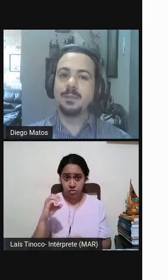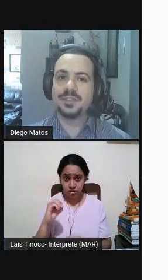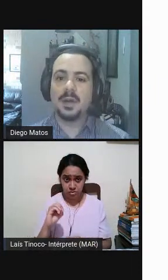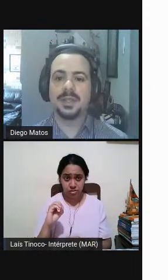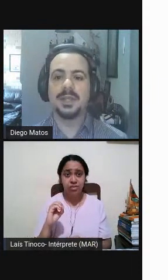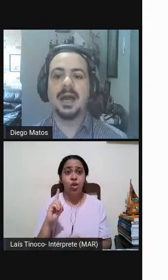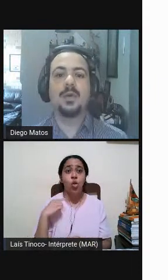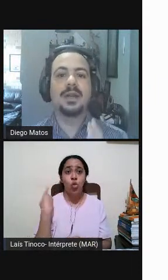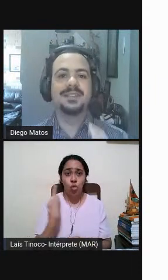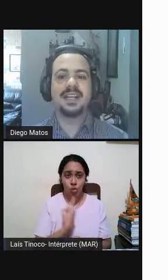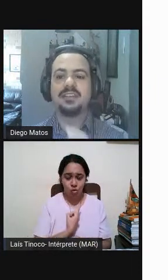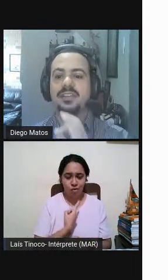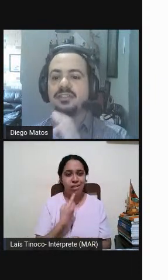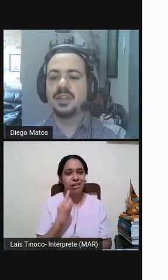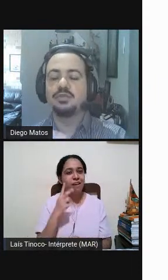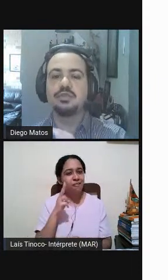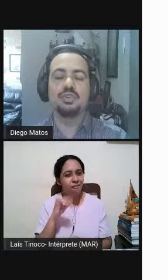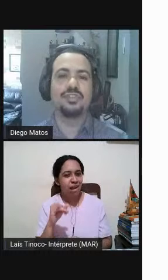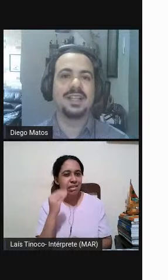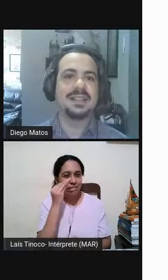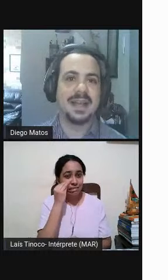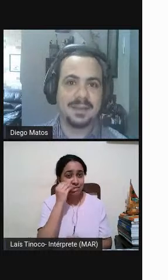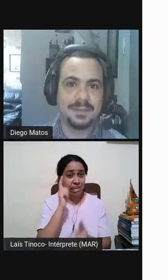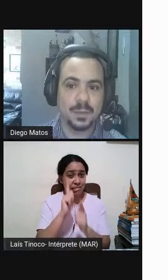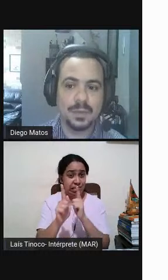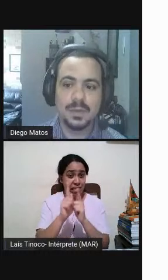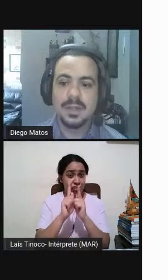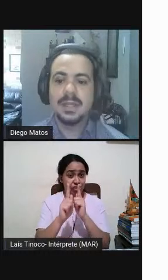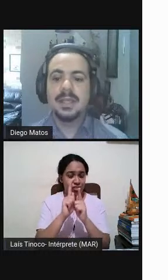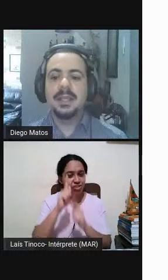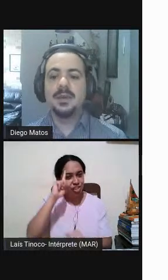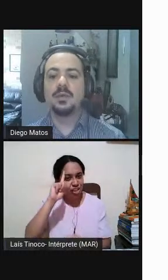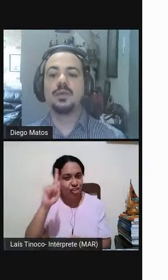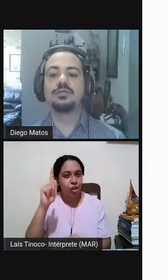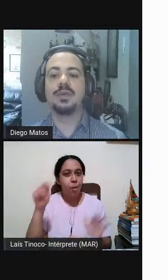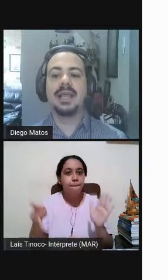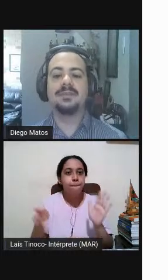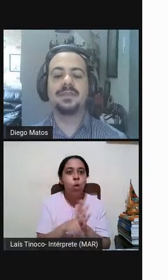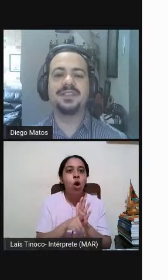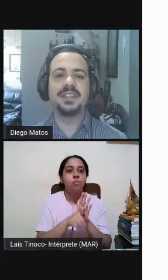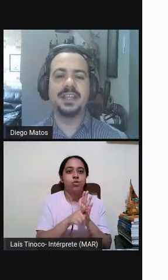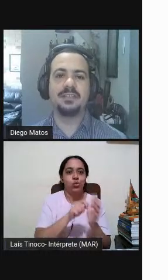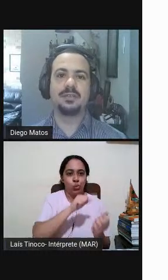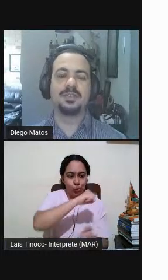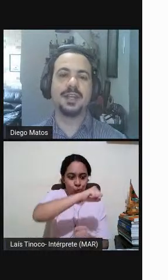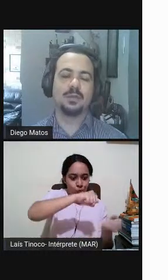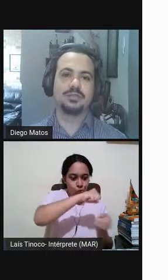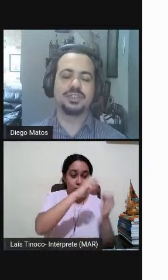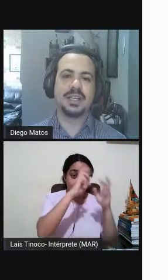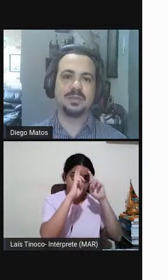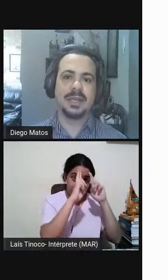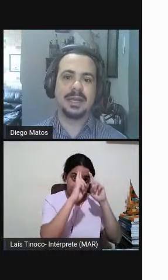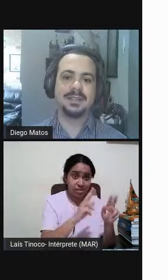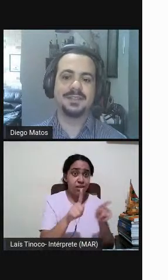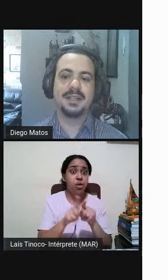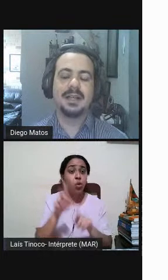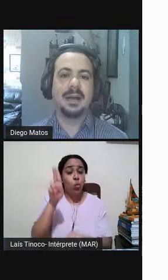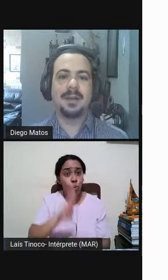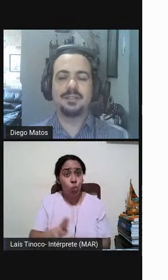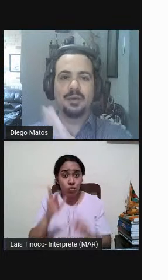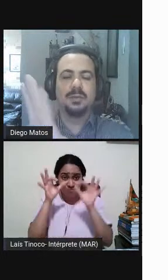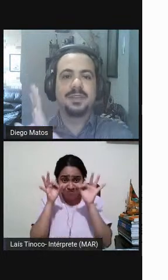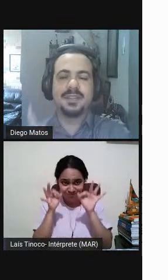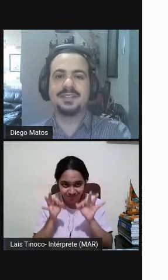gente vai buscar o que alcançar gestão sustentável e o uso eficiente dos recursos naturais